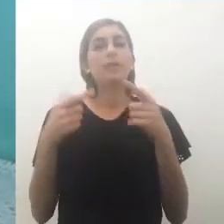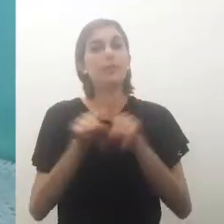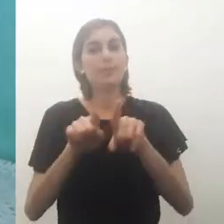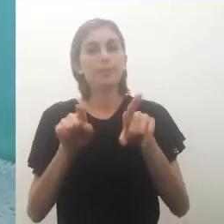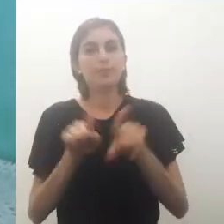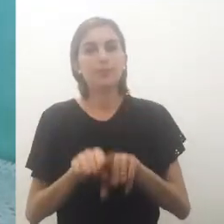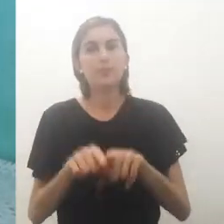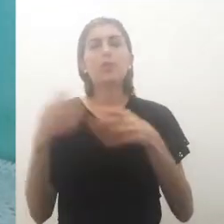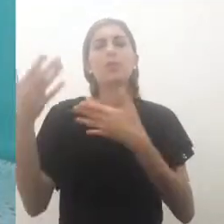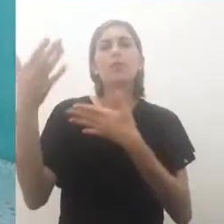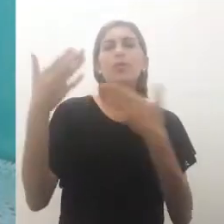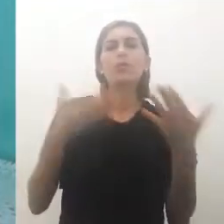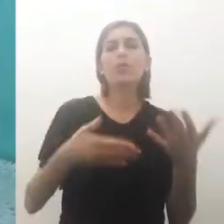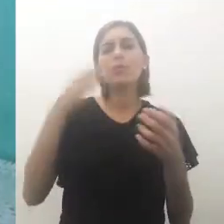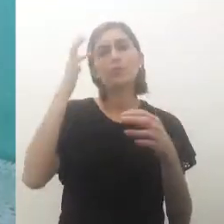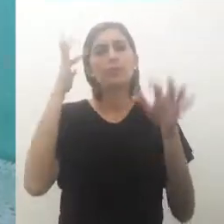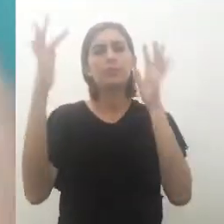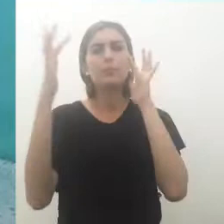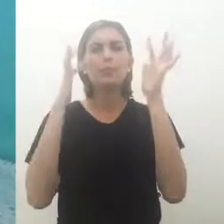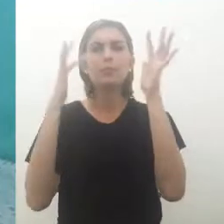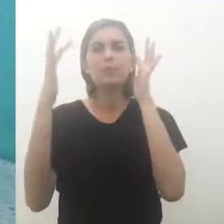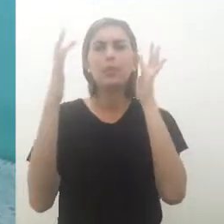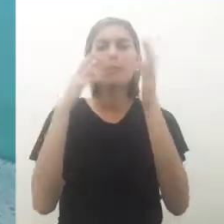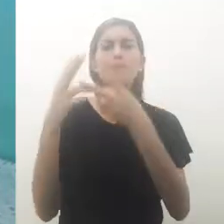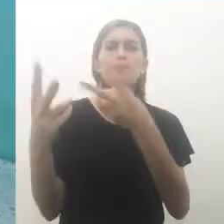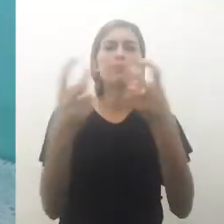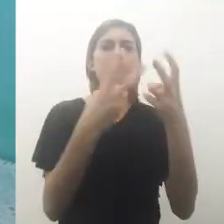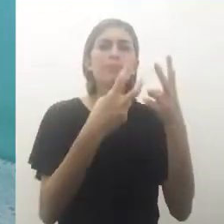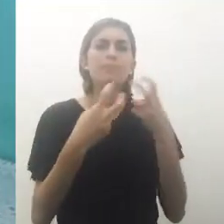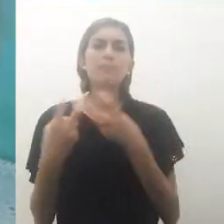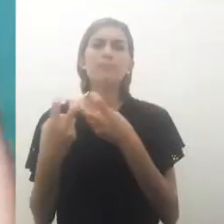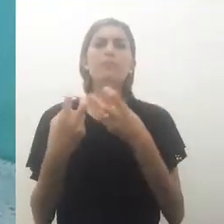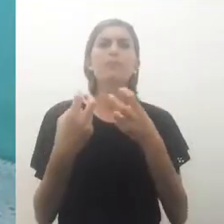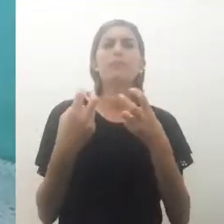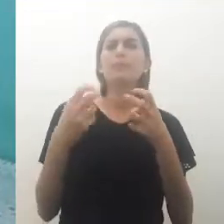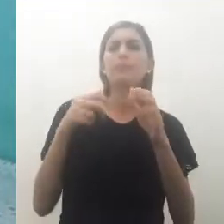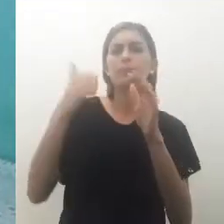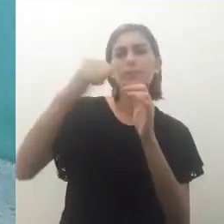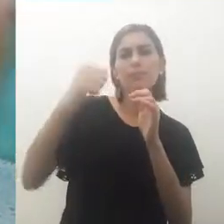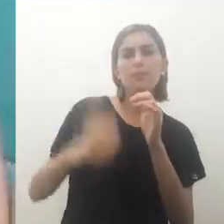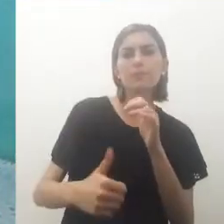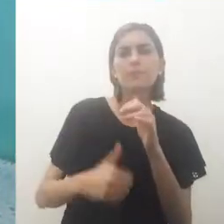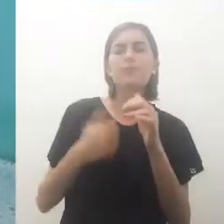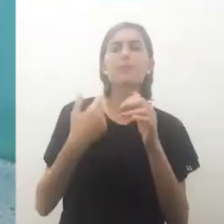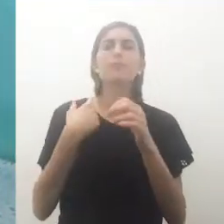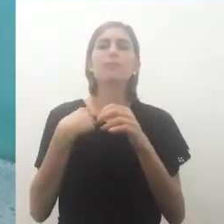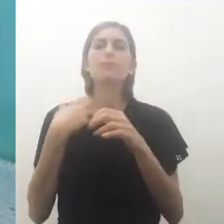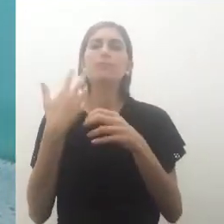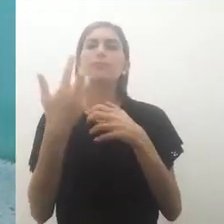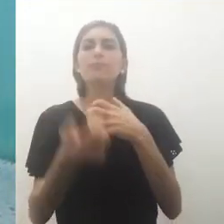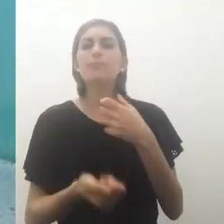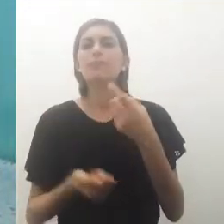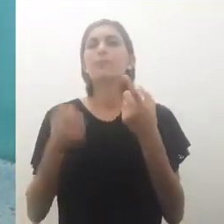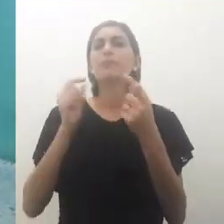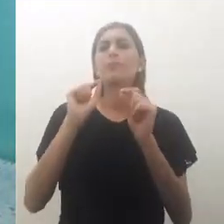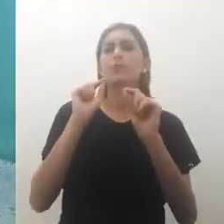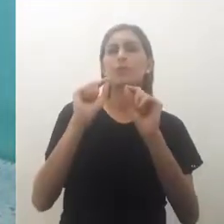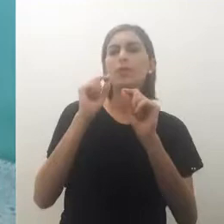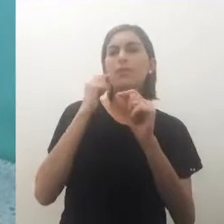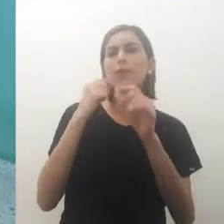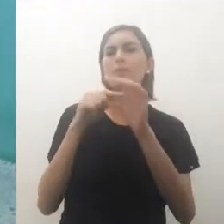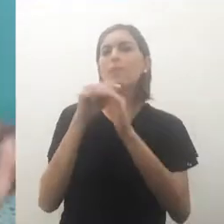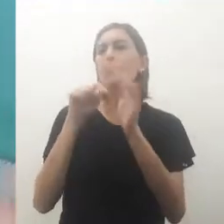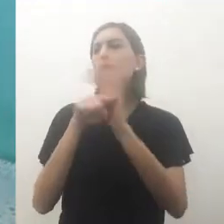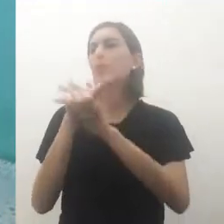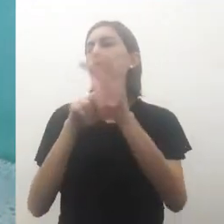também nos convida a pensar, ou perceber, a avaliar, a considerar, a devanear